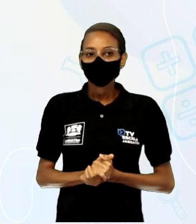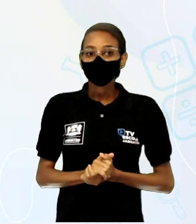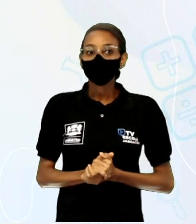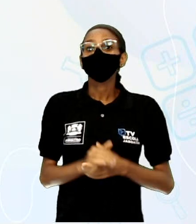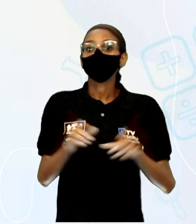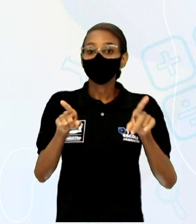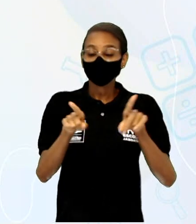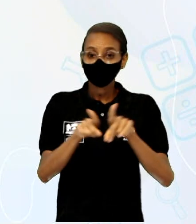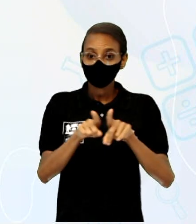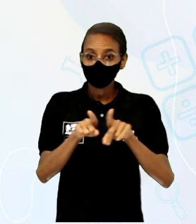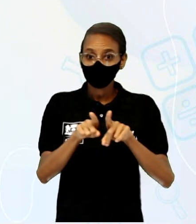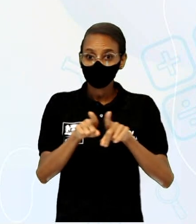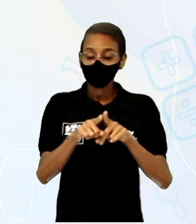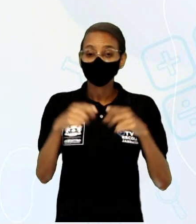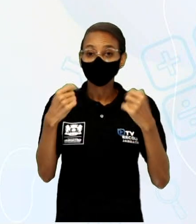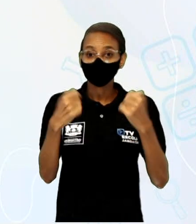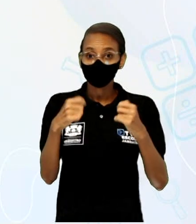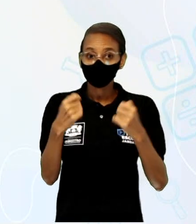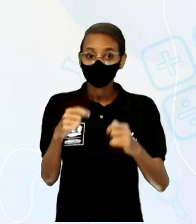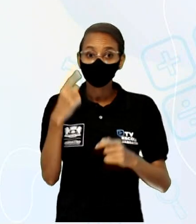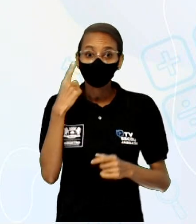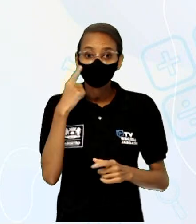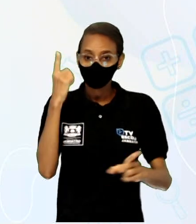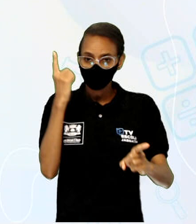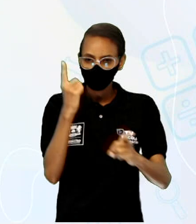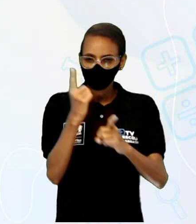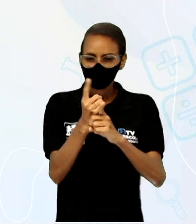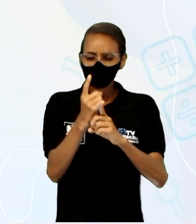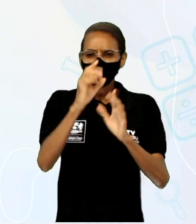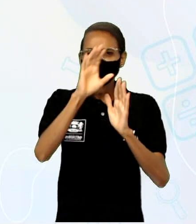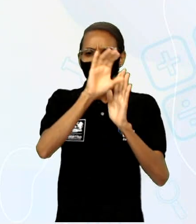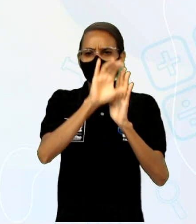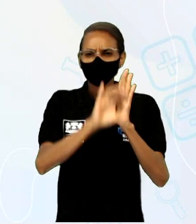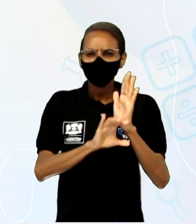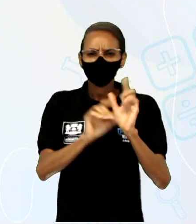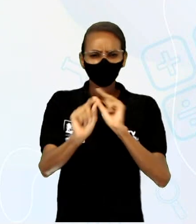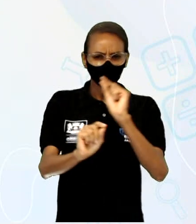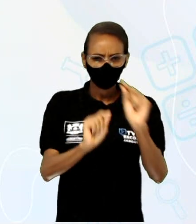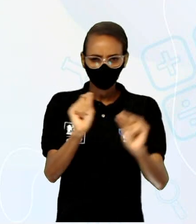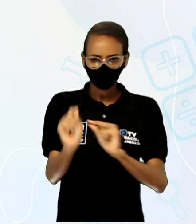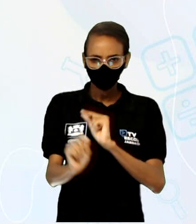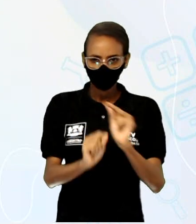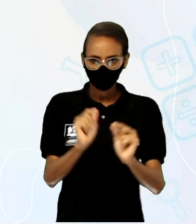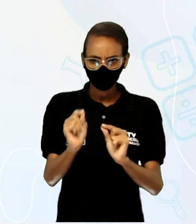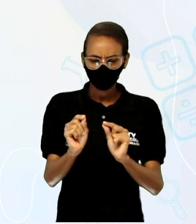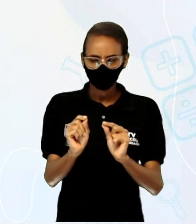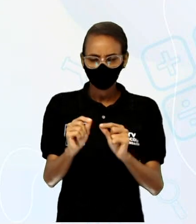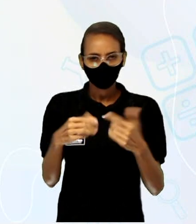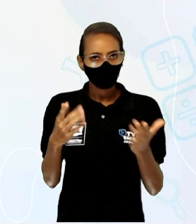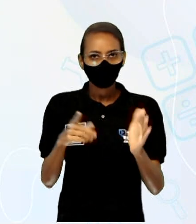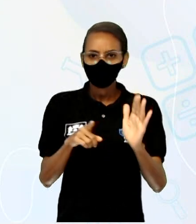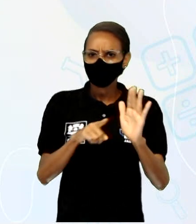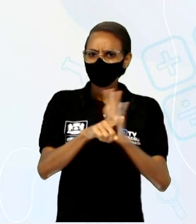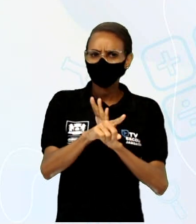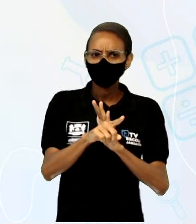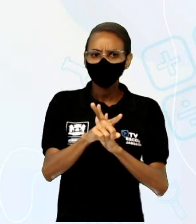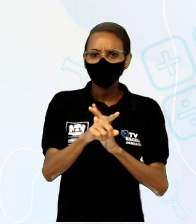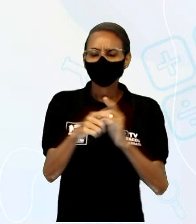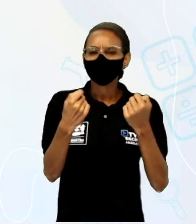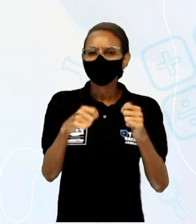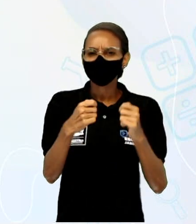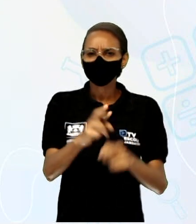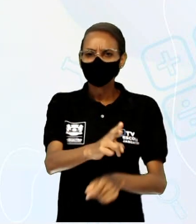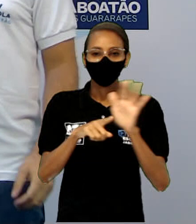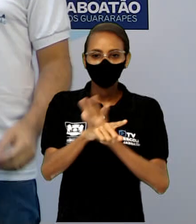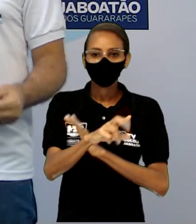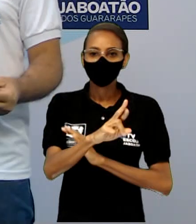vamos identificar o conteúdo que está sendo abordado ali. Sei lá, pode ser resolvendo outras situações, pode acontecer de ter